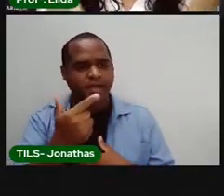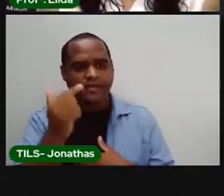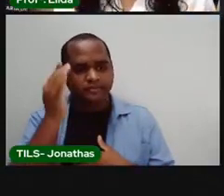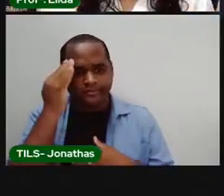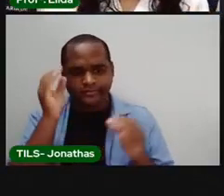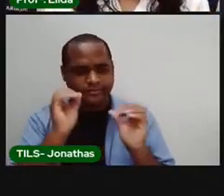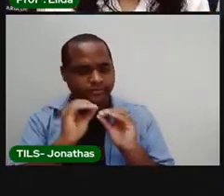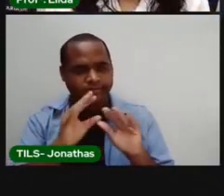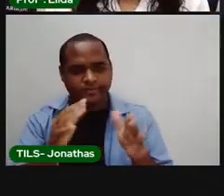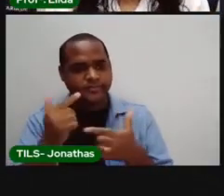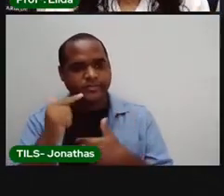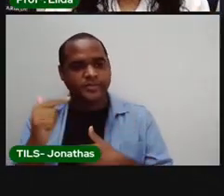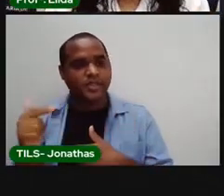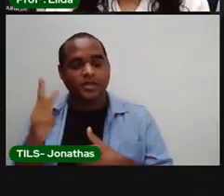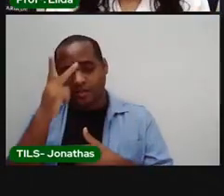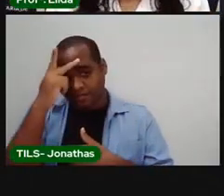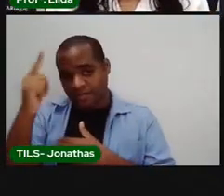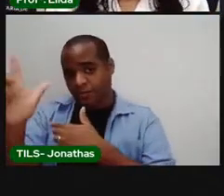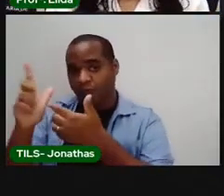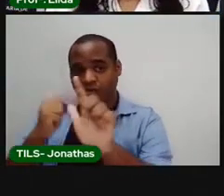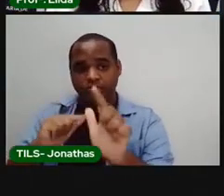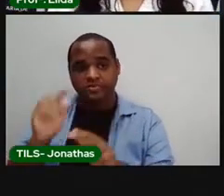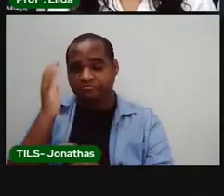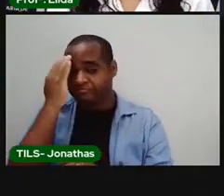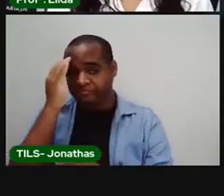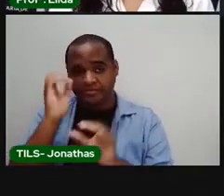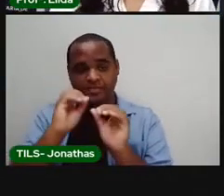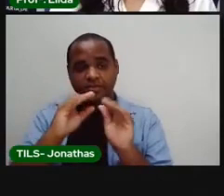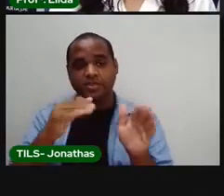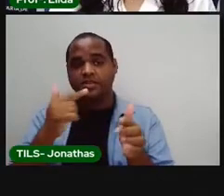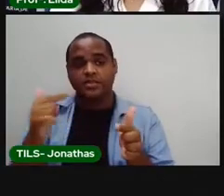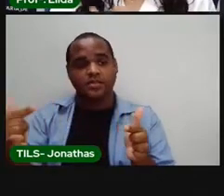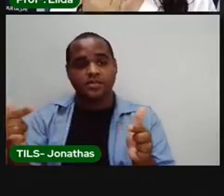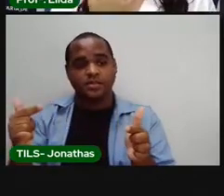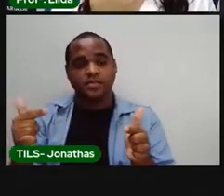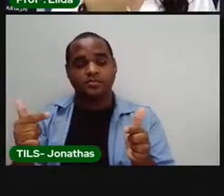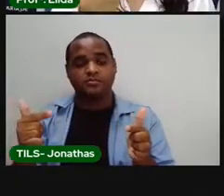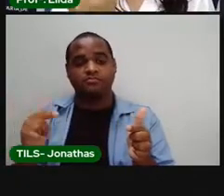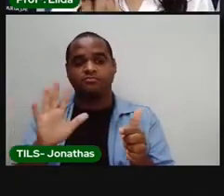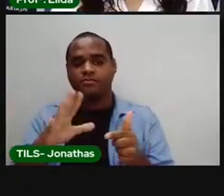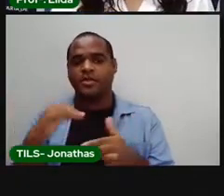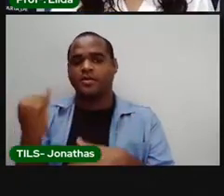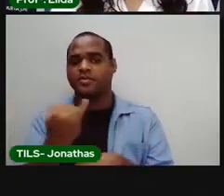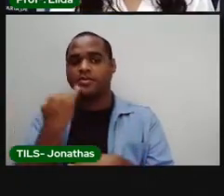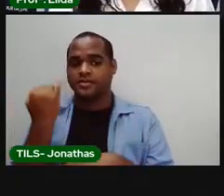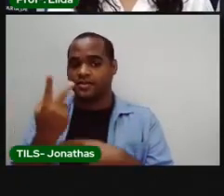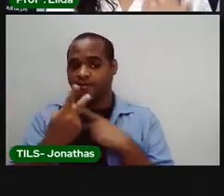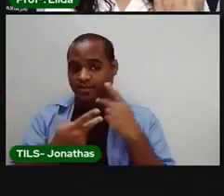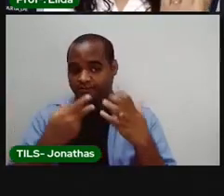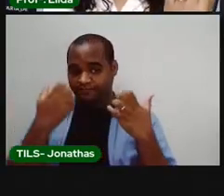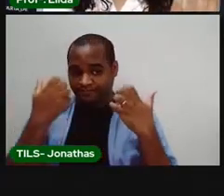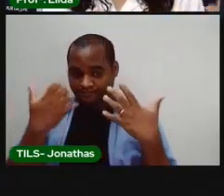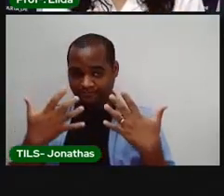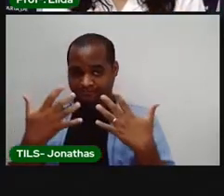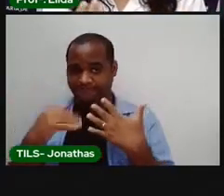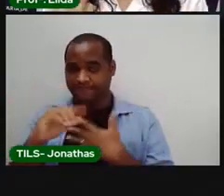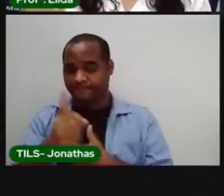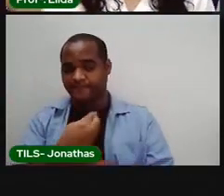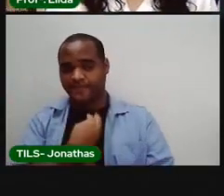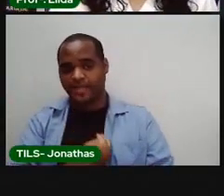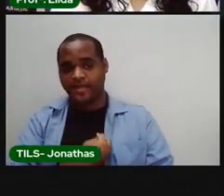entender. Não dá para outra pessoa entender. E a importância da nossa fala é que